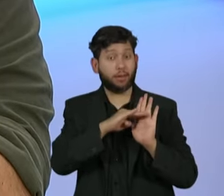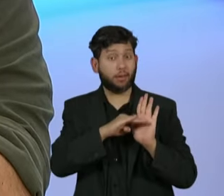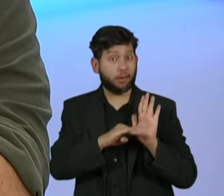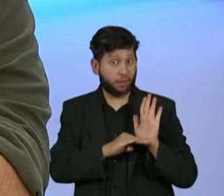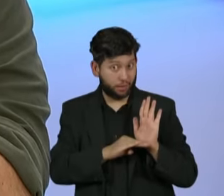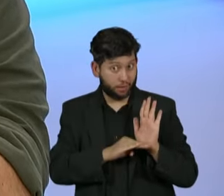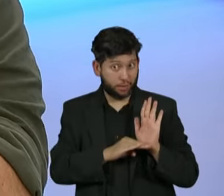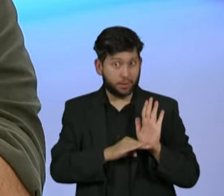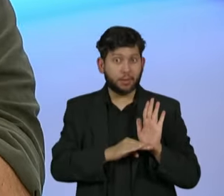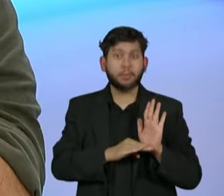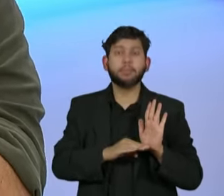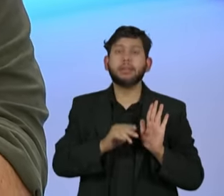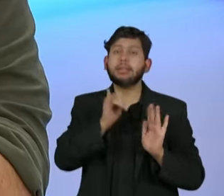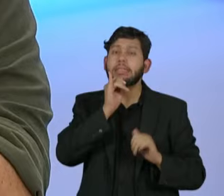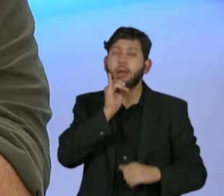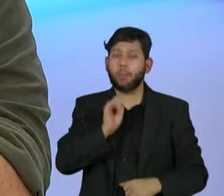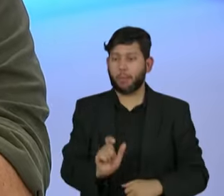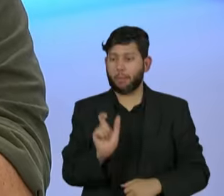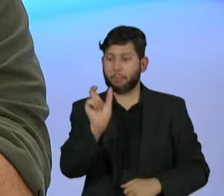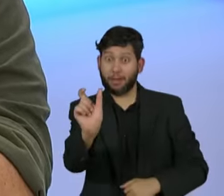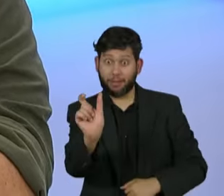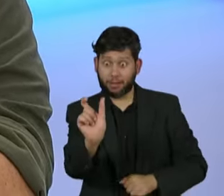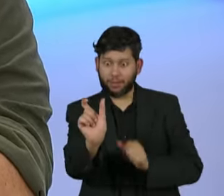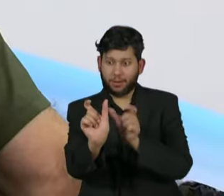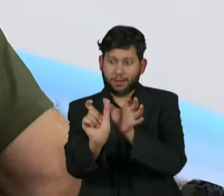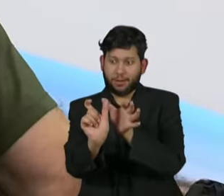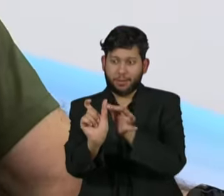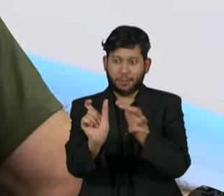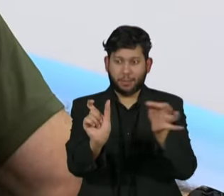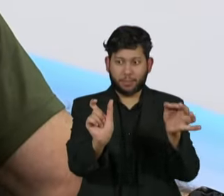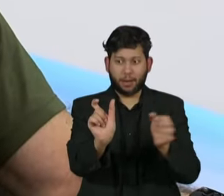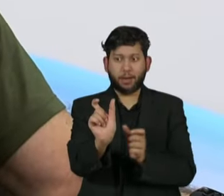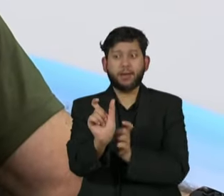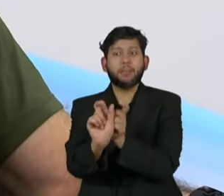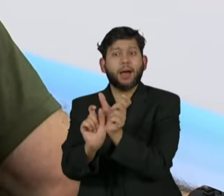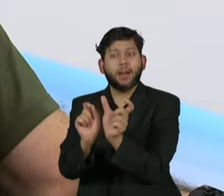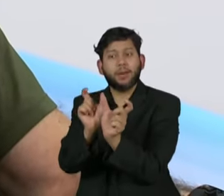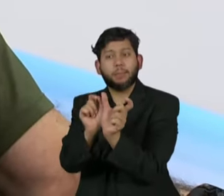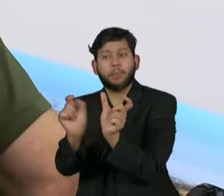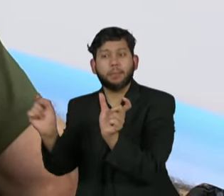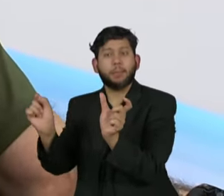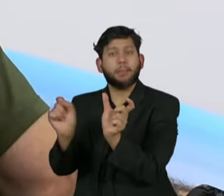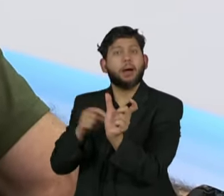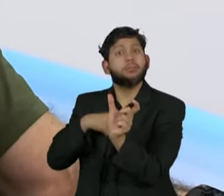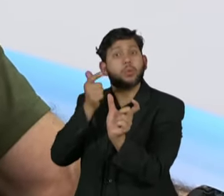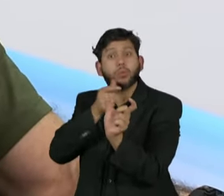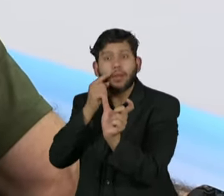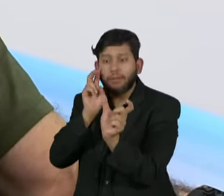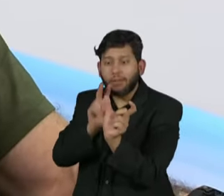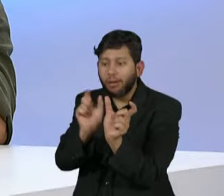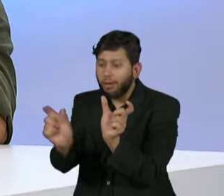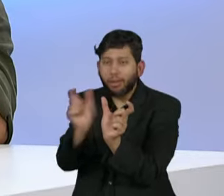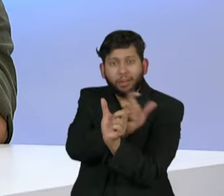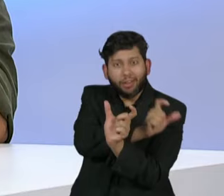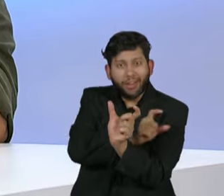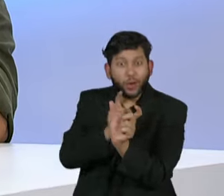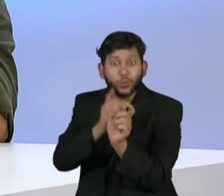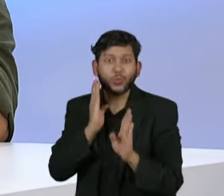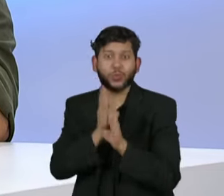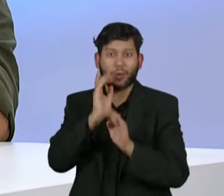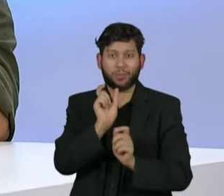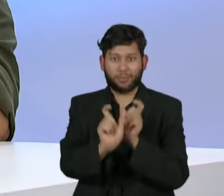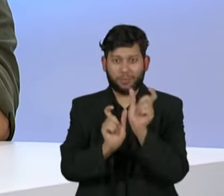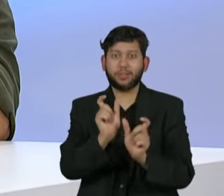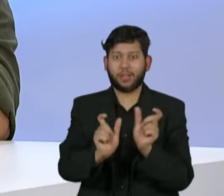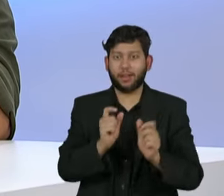a probabilidade de uma palavra parecer após a outra né os grandes modelos de linguagem fazem isso atualmente só